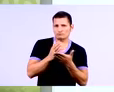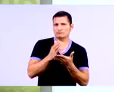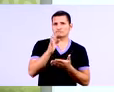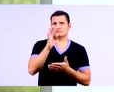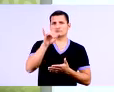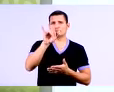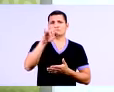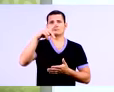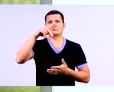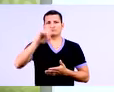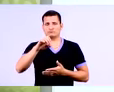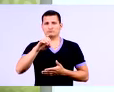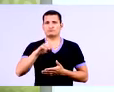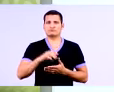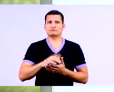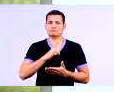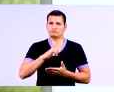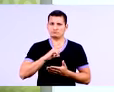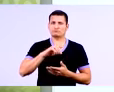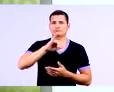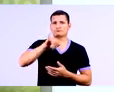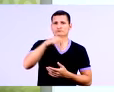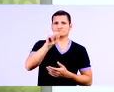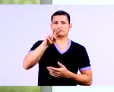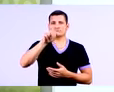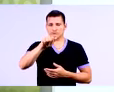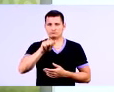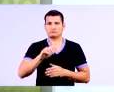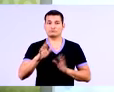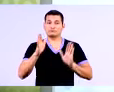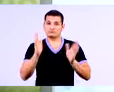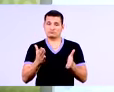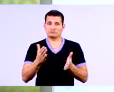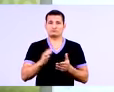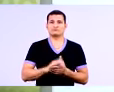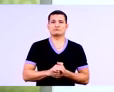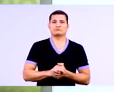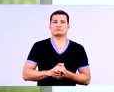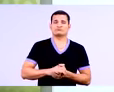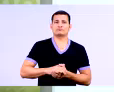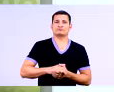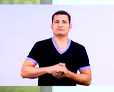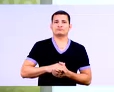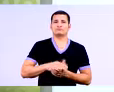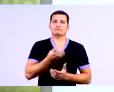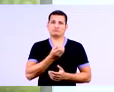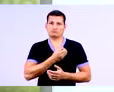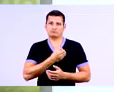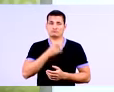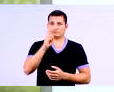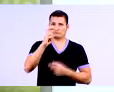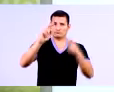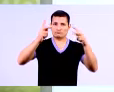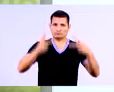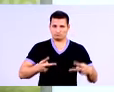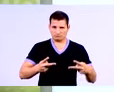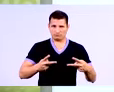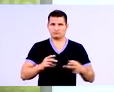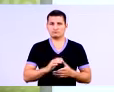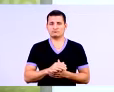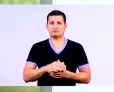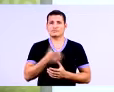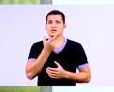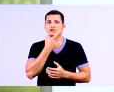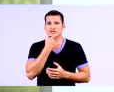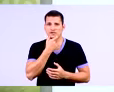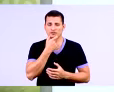JavaScript. Já na versão 5, esses tipos, que é o tipo type, número, data, em